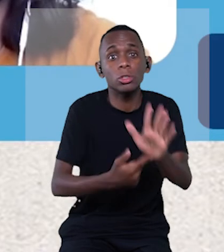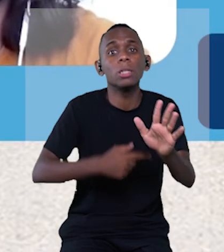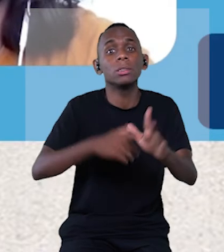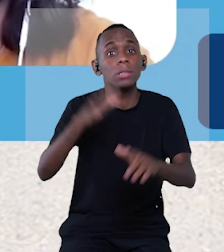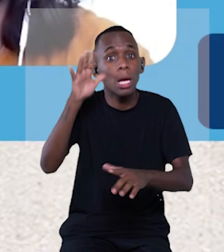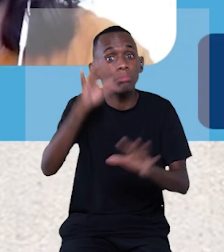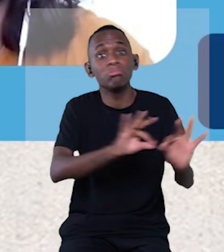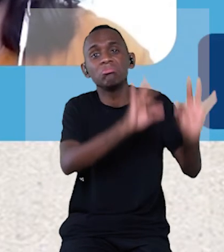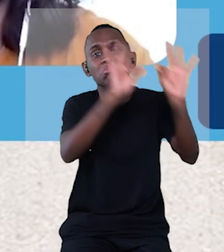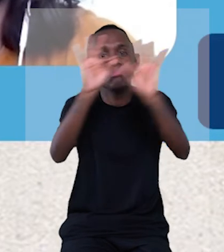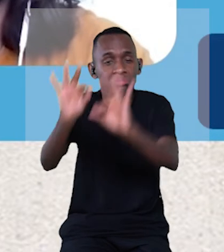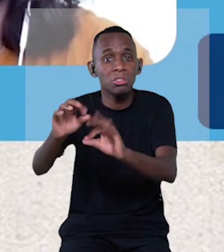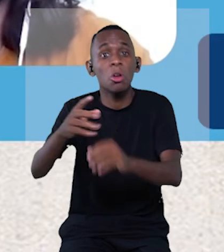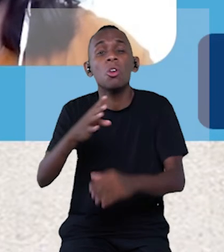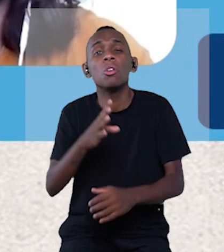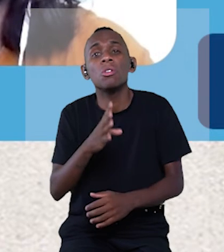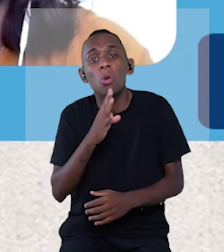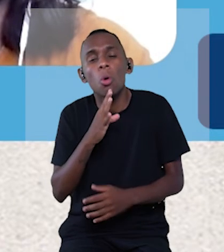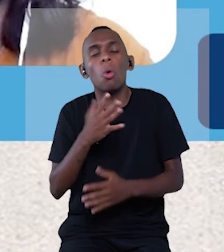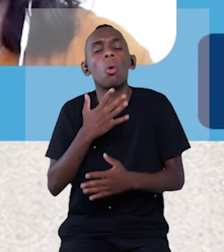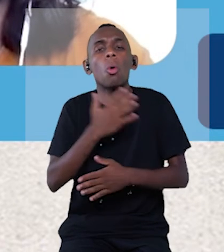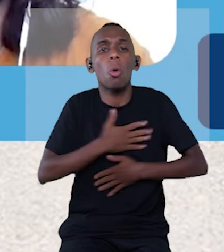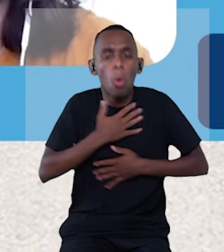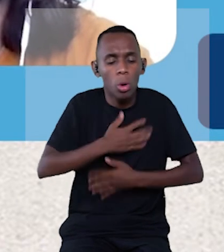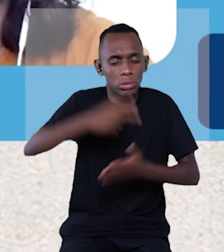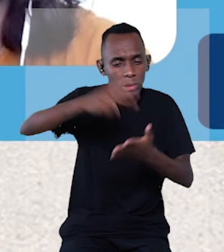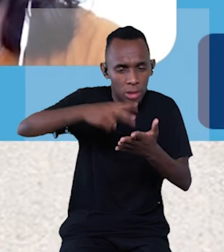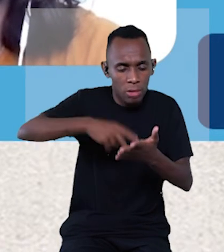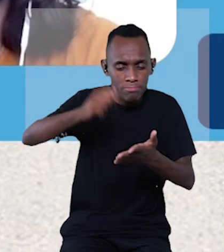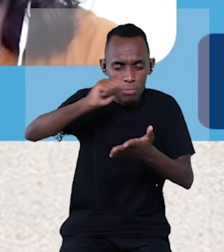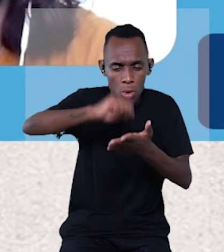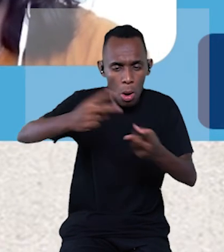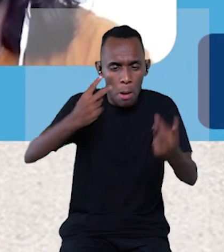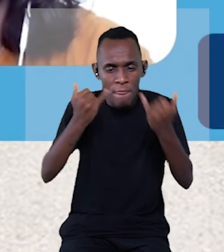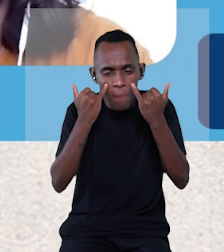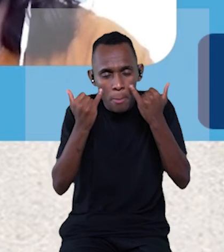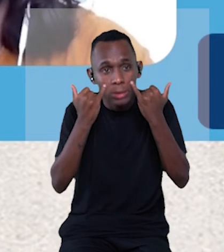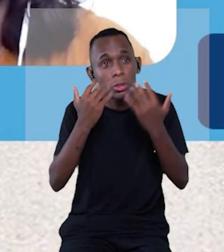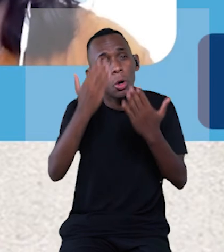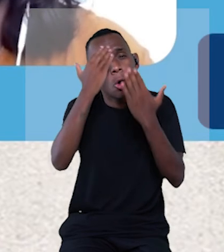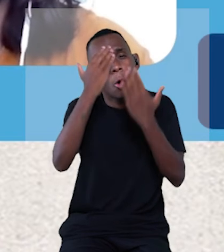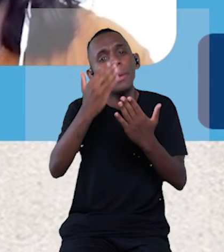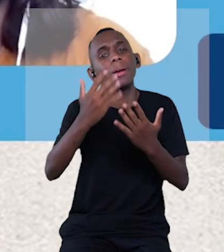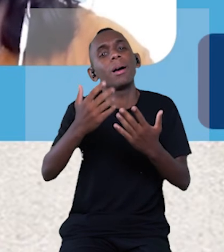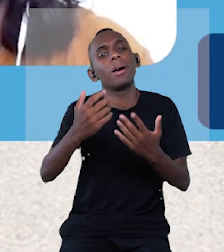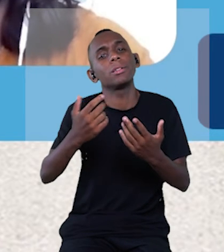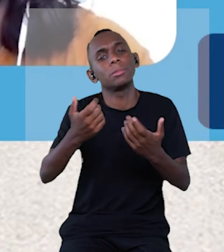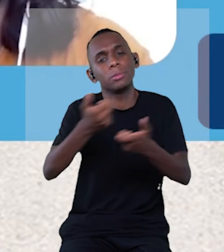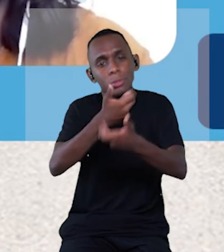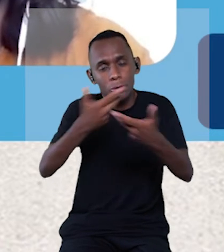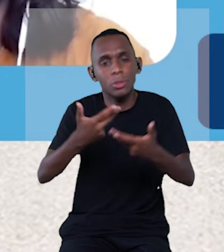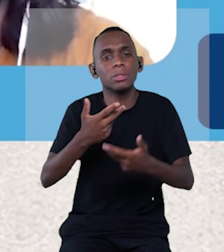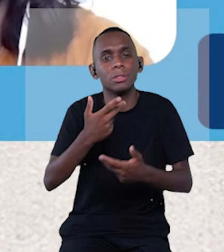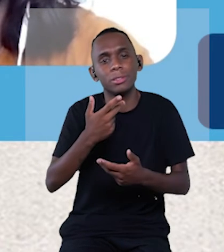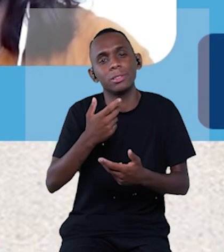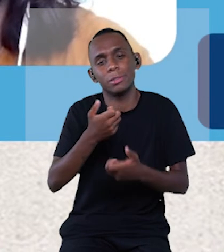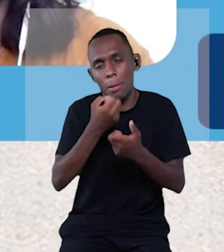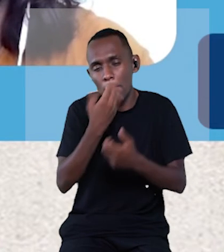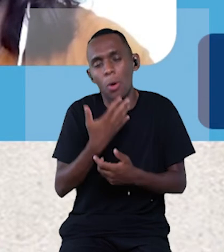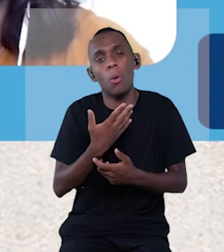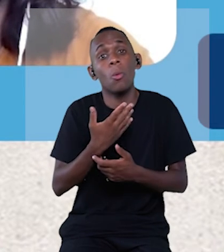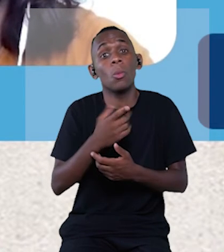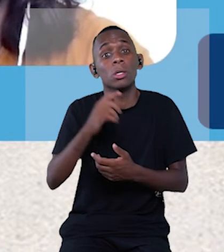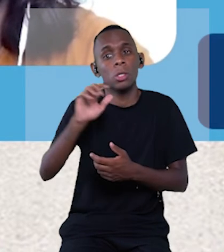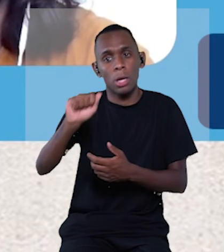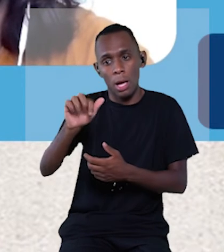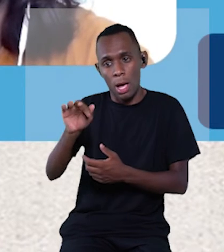para a comunidade que gosta de literatura, de ler, de se informar. E grata pelos elogios aí, o